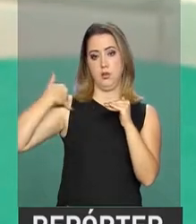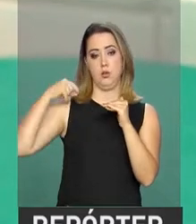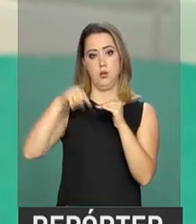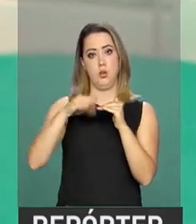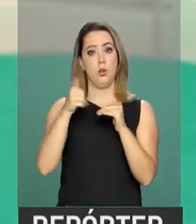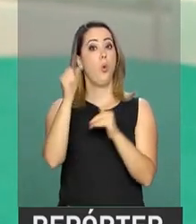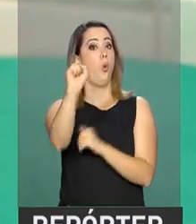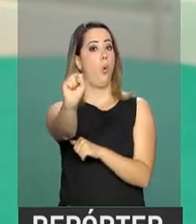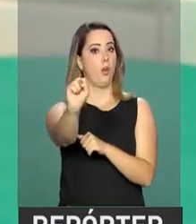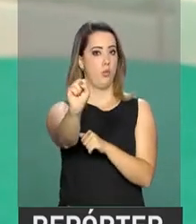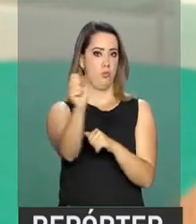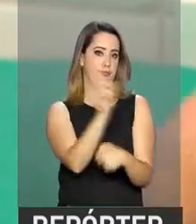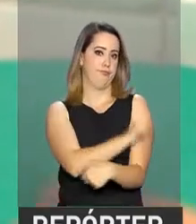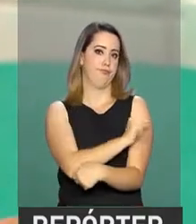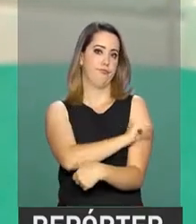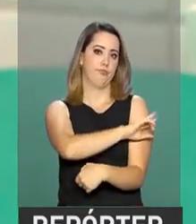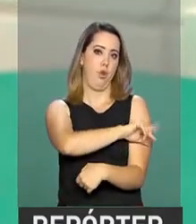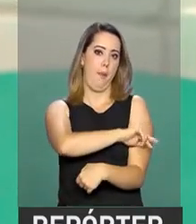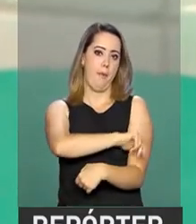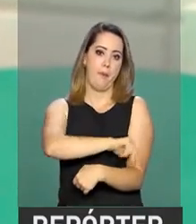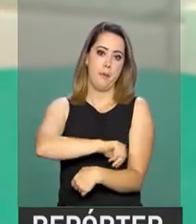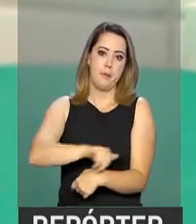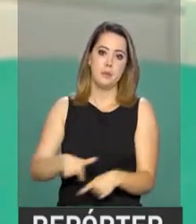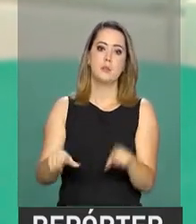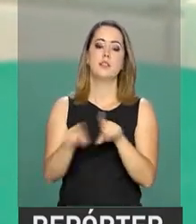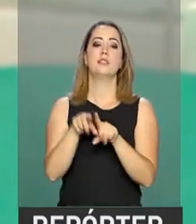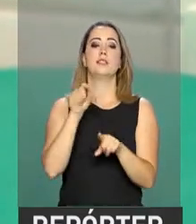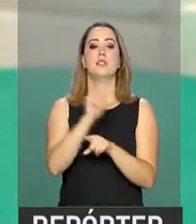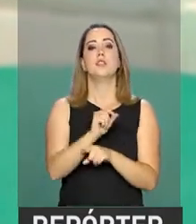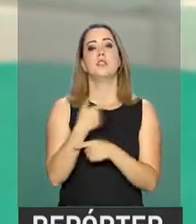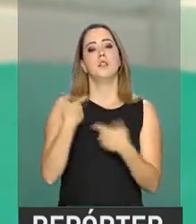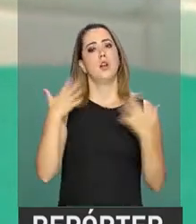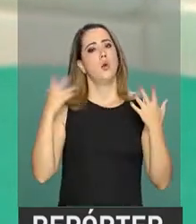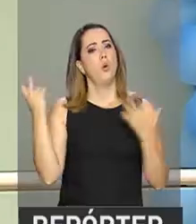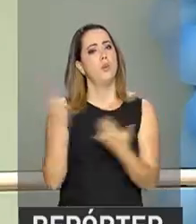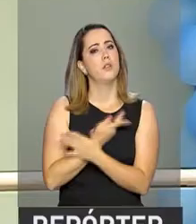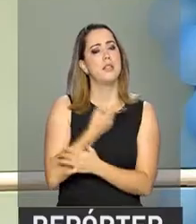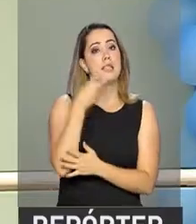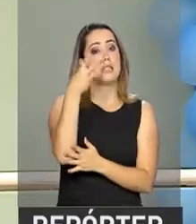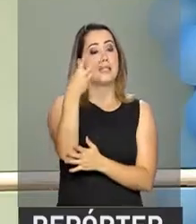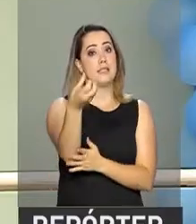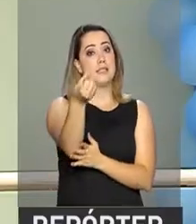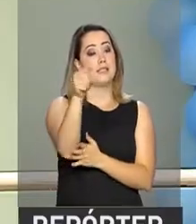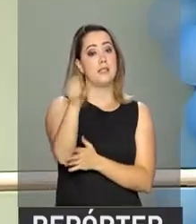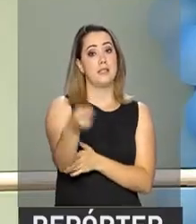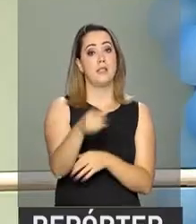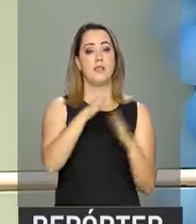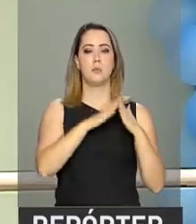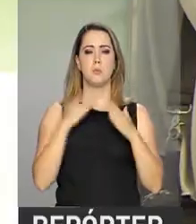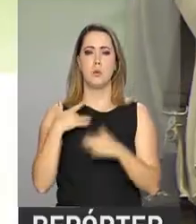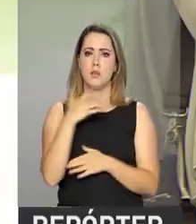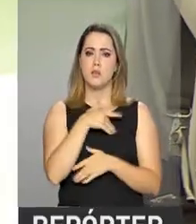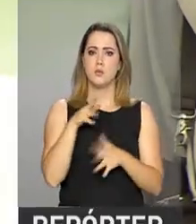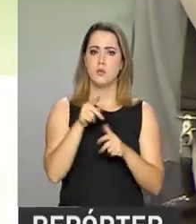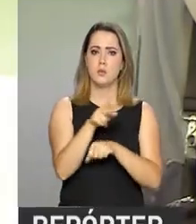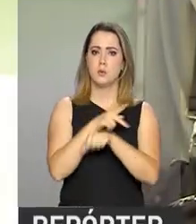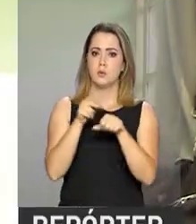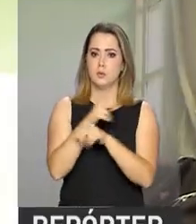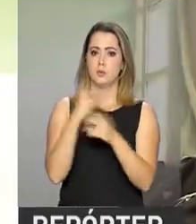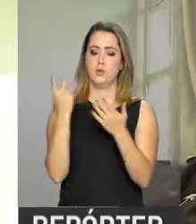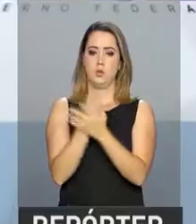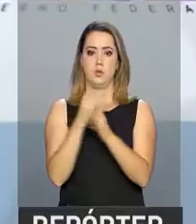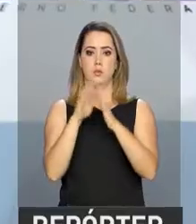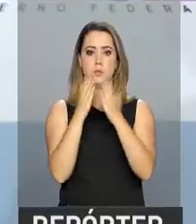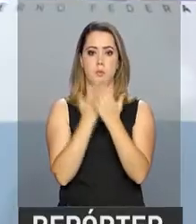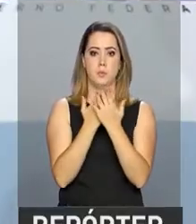imunização será feita em 36 mil postos de saúde de todo o país e neste ano a campanha também vai ocorrer nas